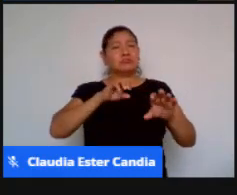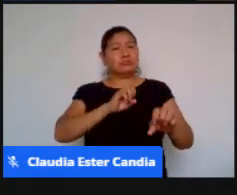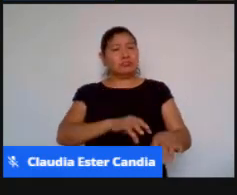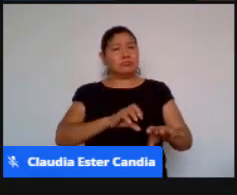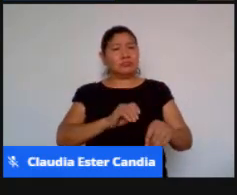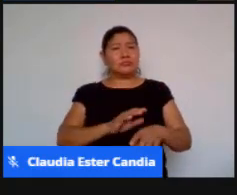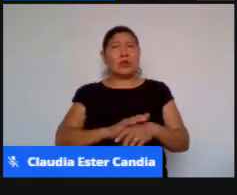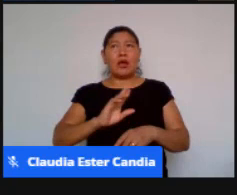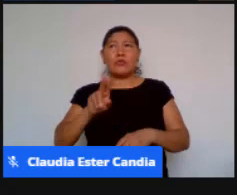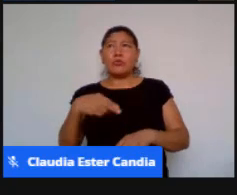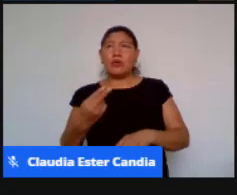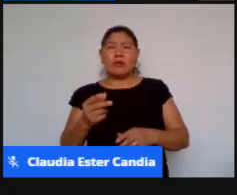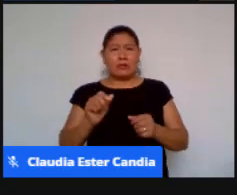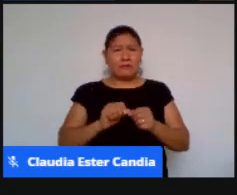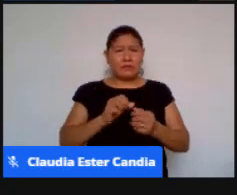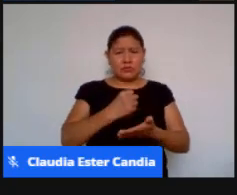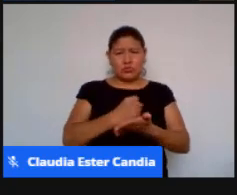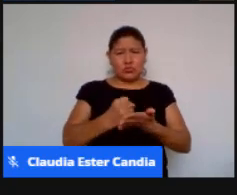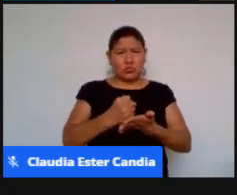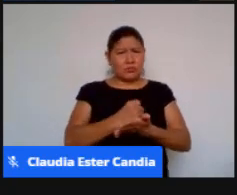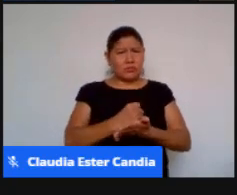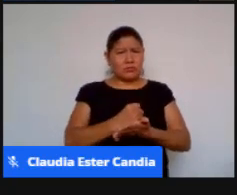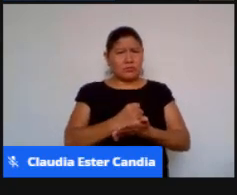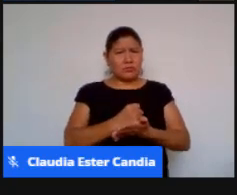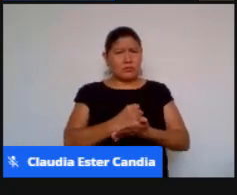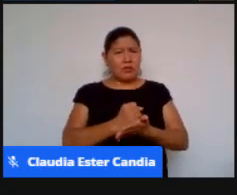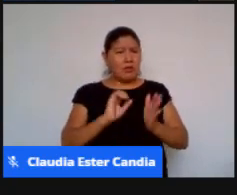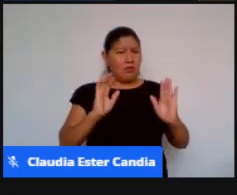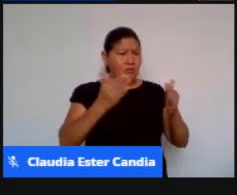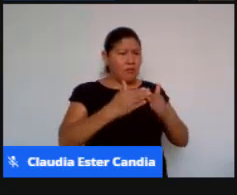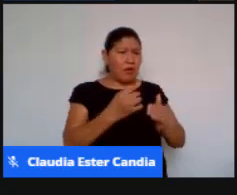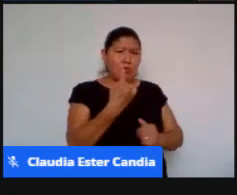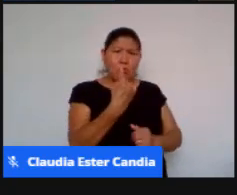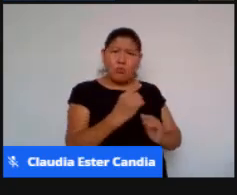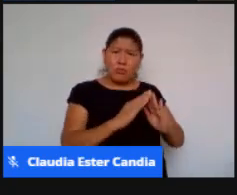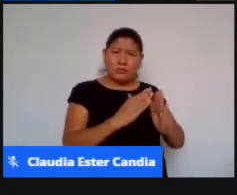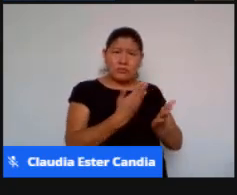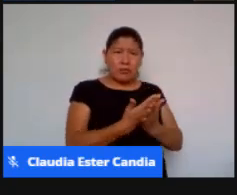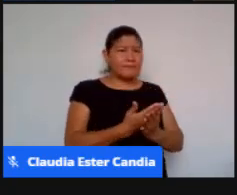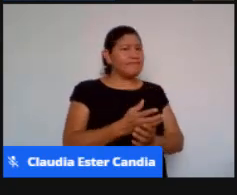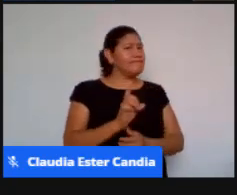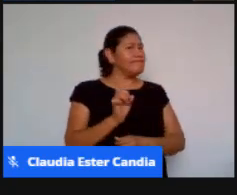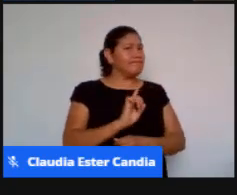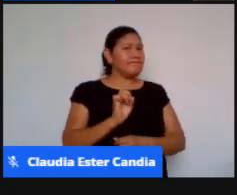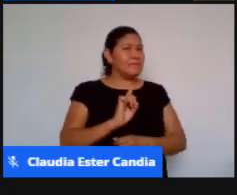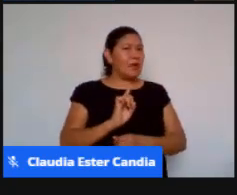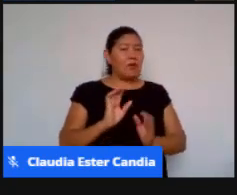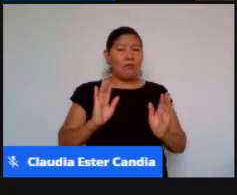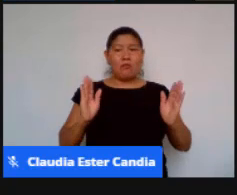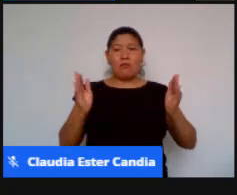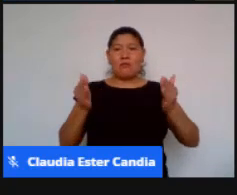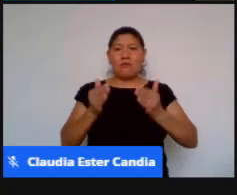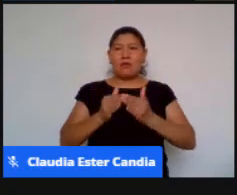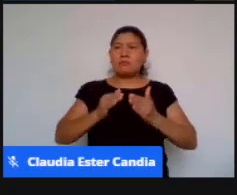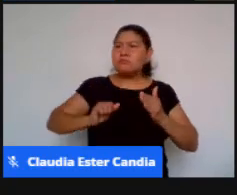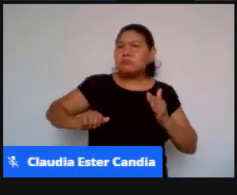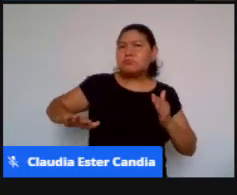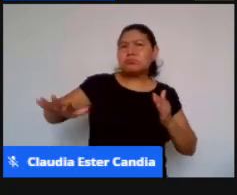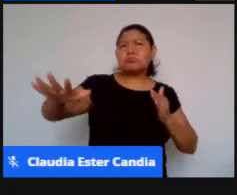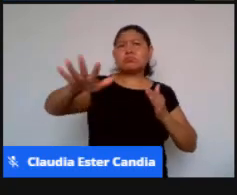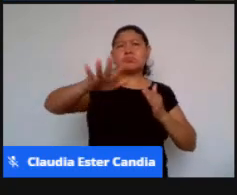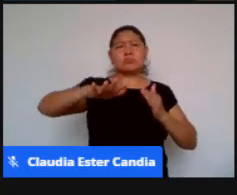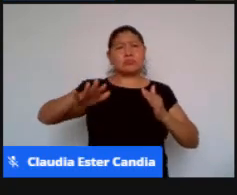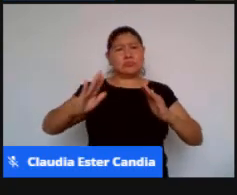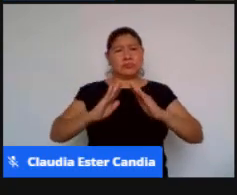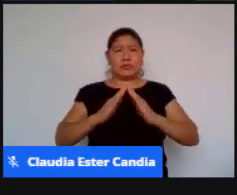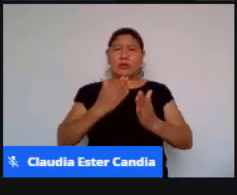não faz um documento pensando na sua escola. Então, lembra que a gente está numa rede municipal de ensino, e nessa rede municipal